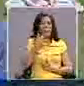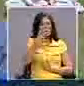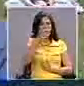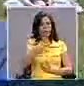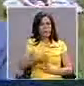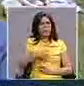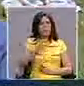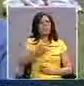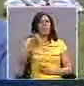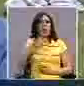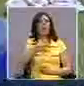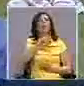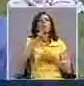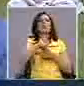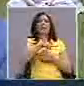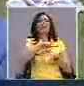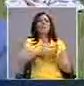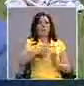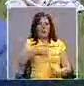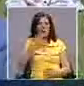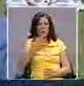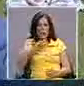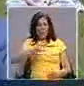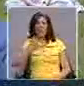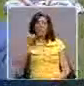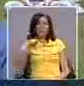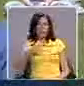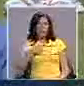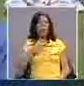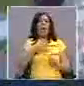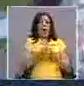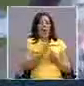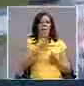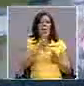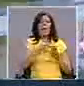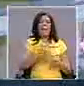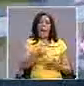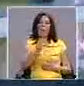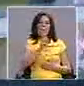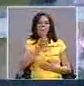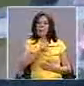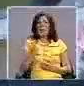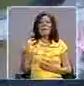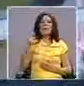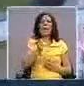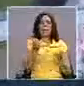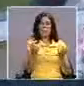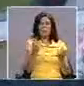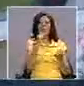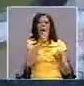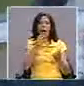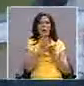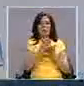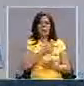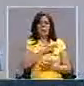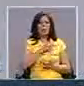mesmo. Resultados nos exames, sentiste? Também, reduzi os calmantes. Trazer o yoga às faculdades, às escolas